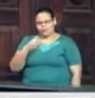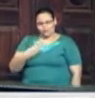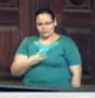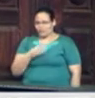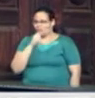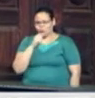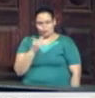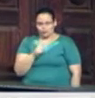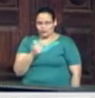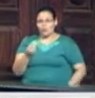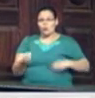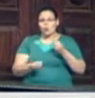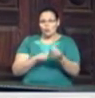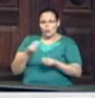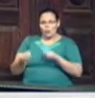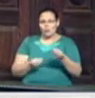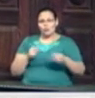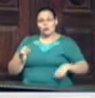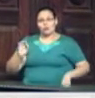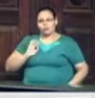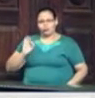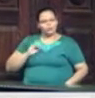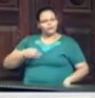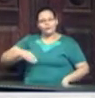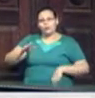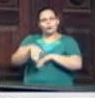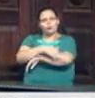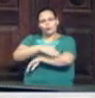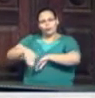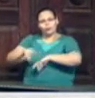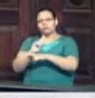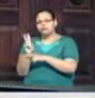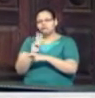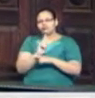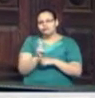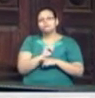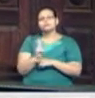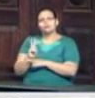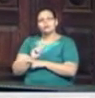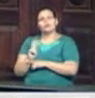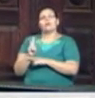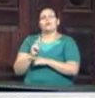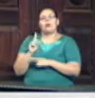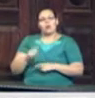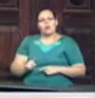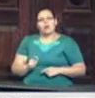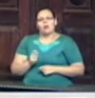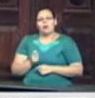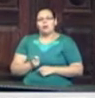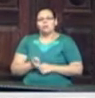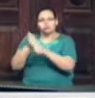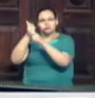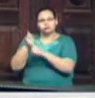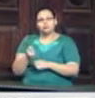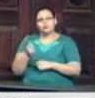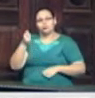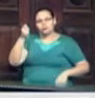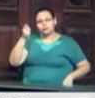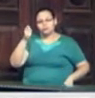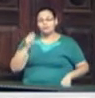clima para que esse policial vá para a rua para trabalhar num mega evento como o Réveillon. Isso